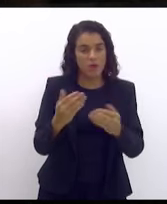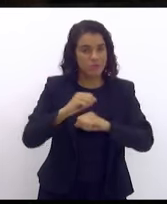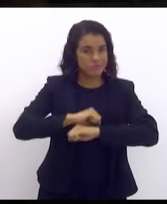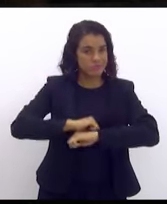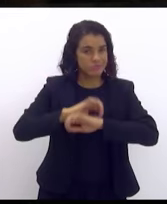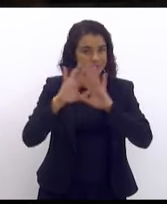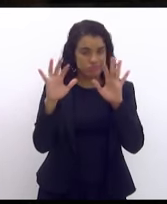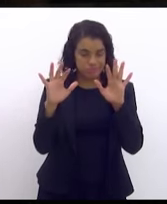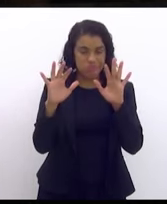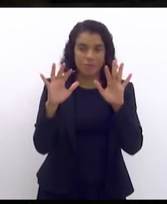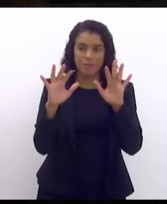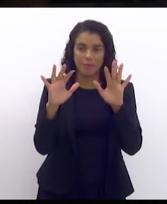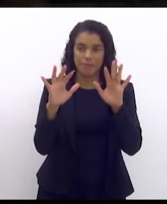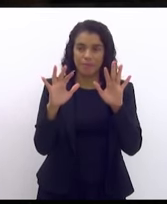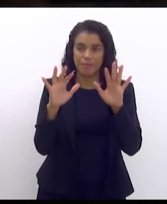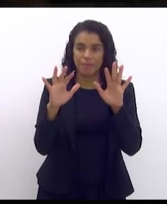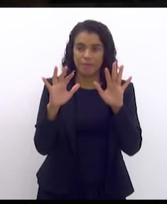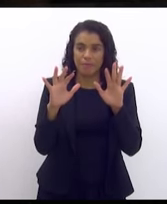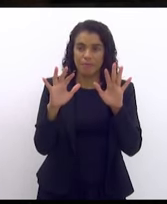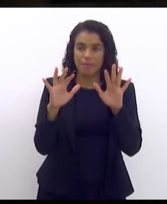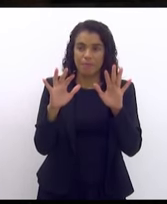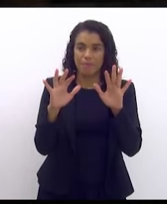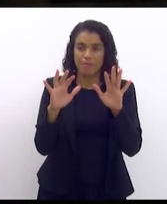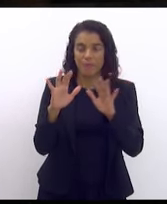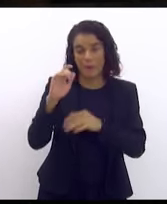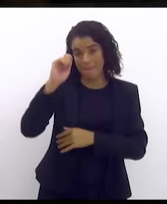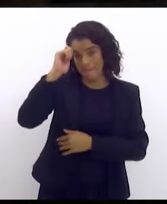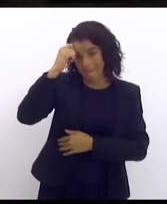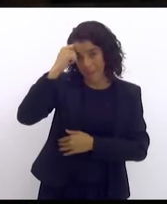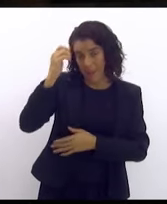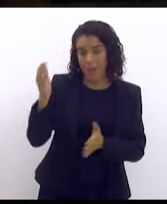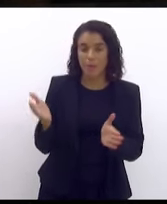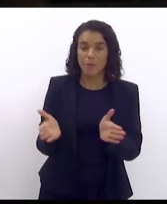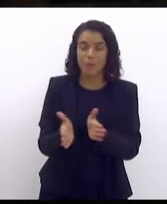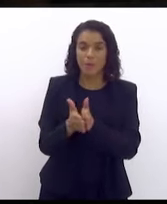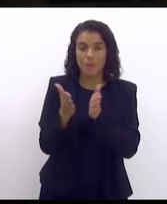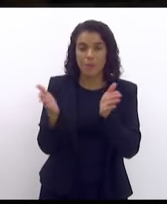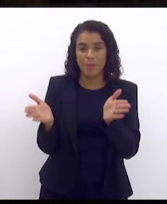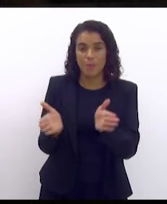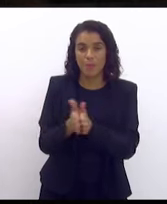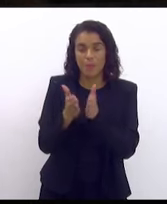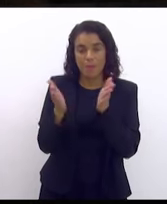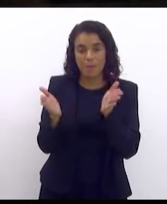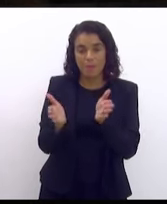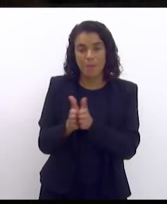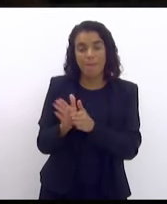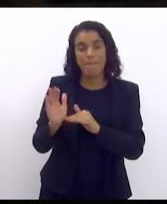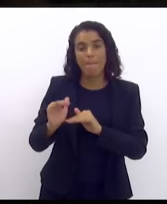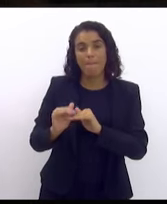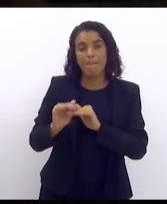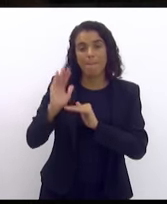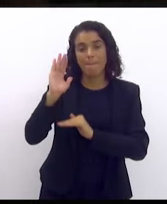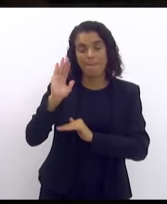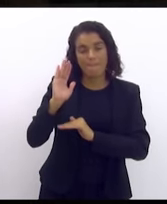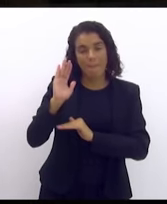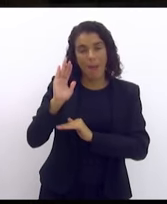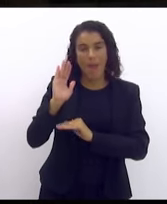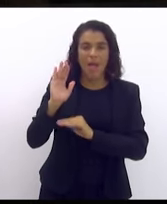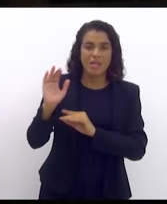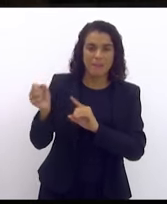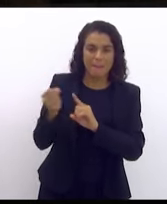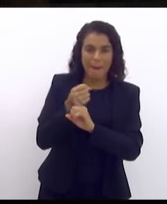clara como os pretos e pobres são os mais violentados